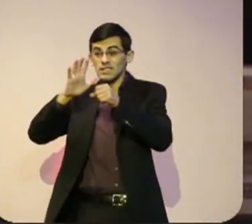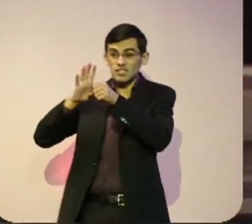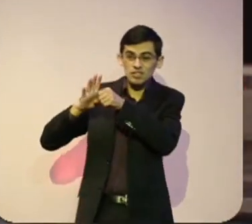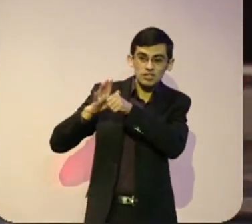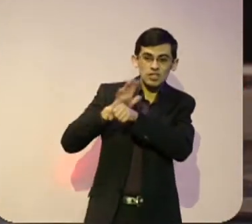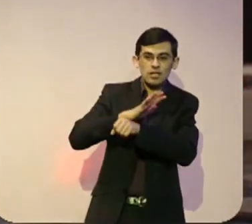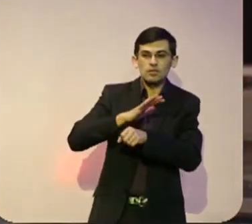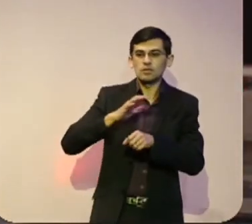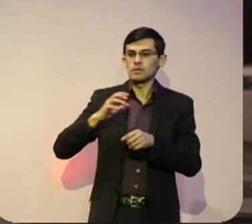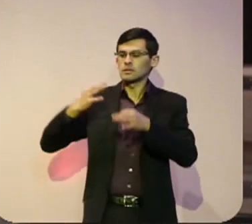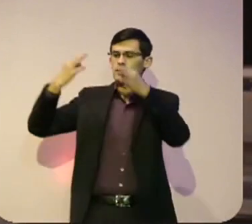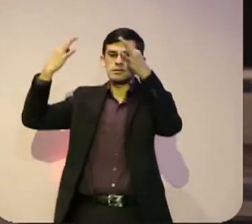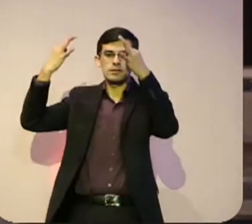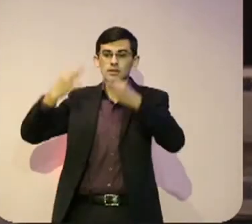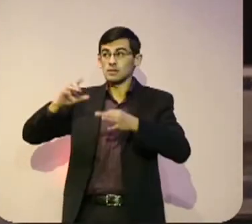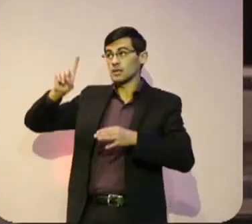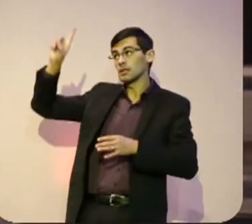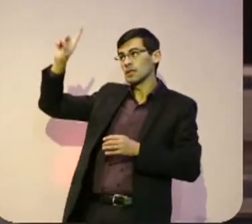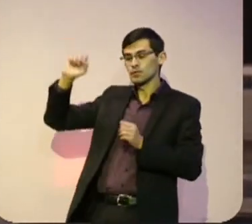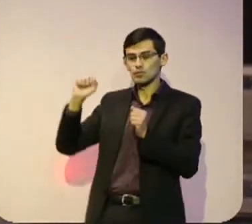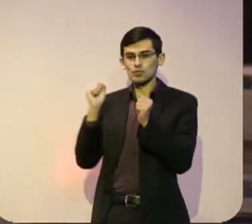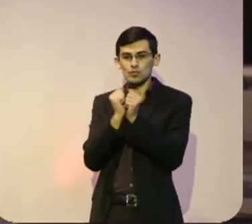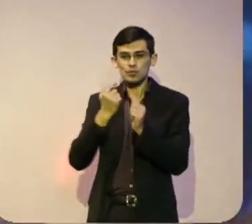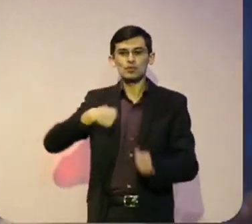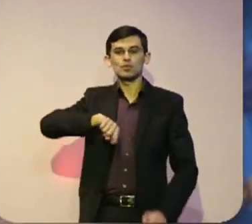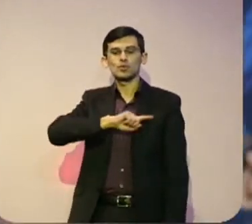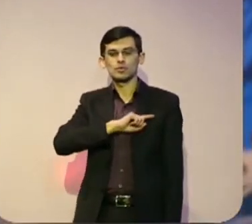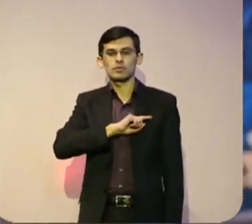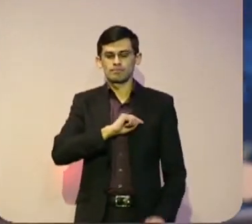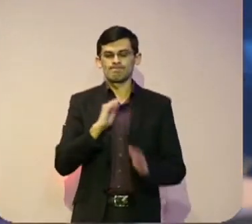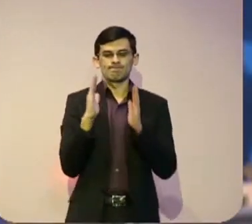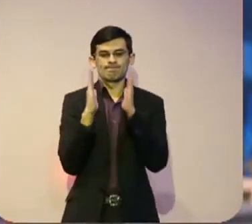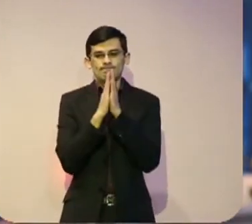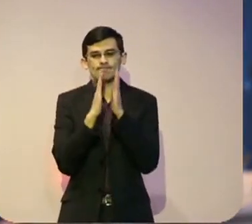cheios da convicção de que Deus é conosco. Vamos orar?